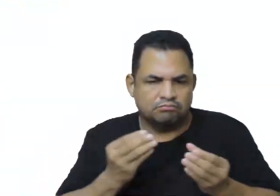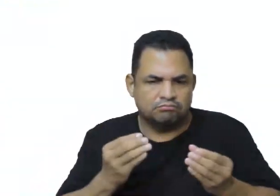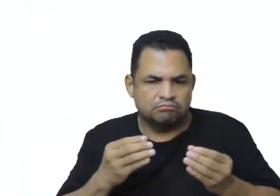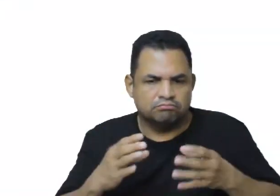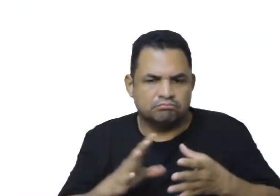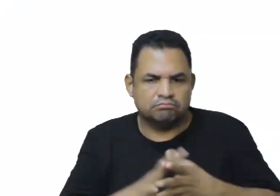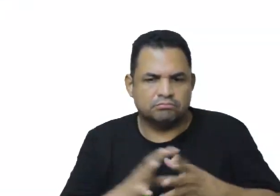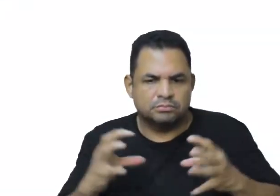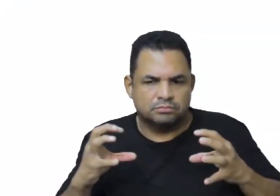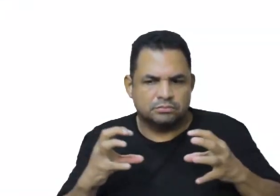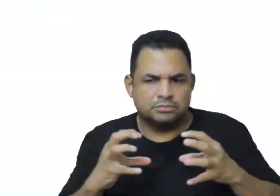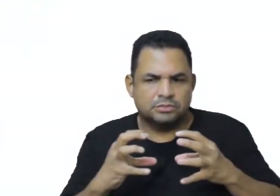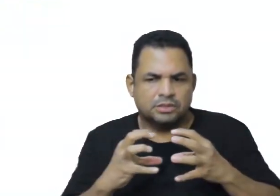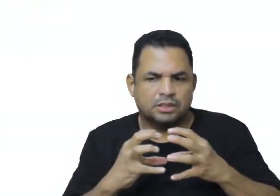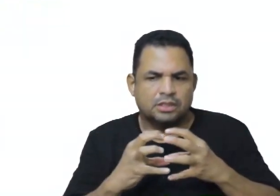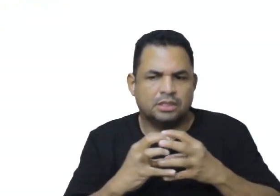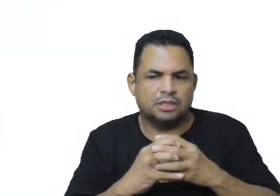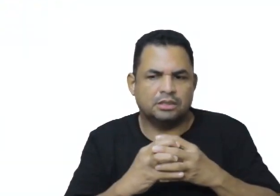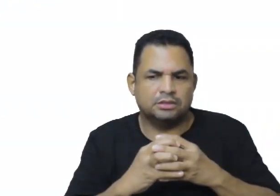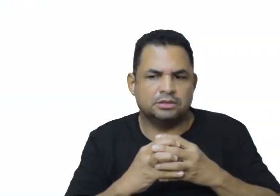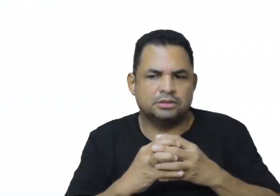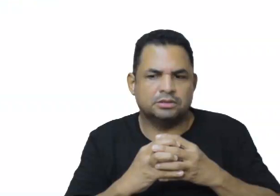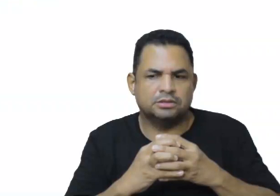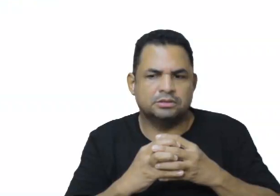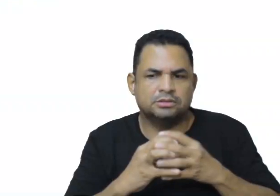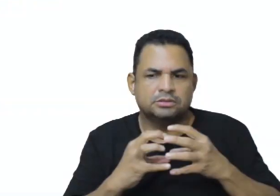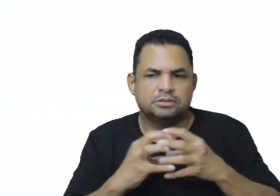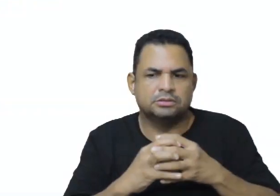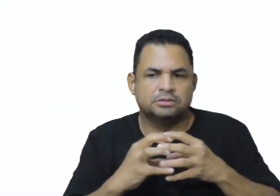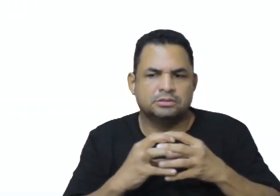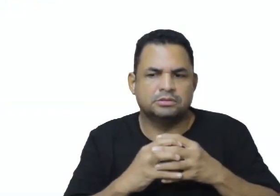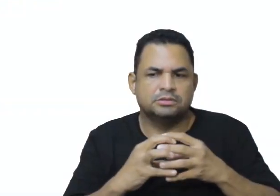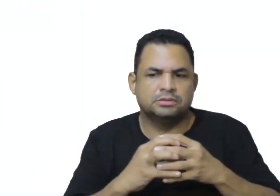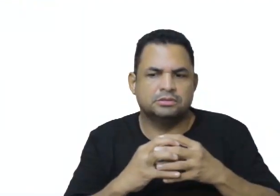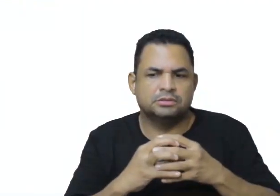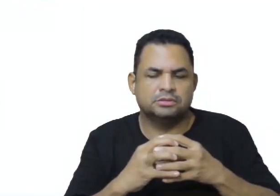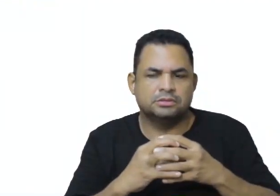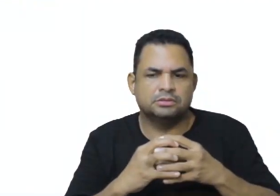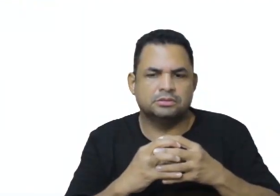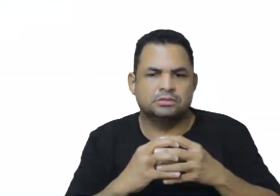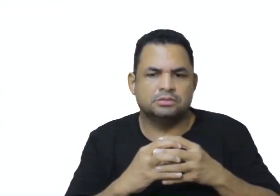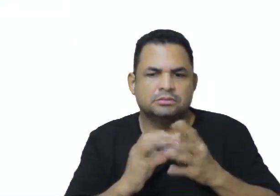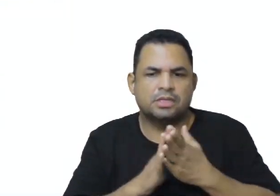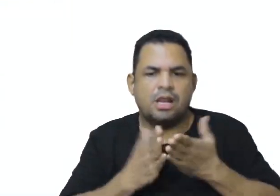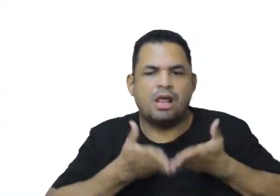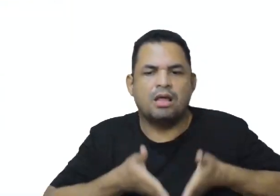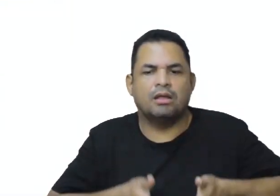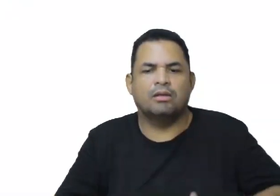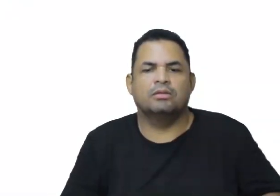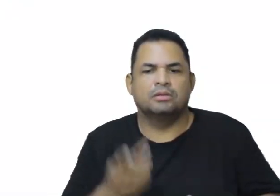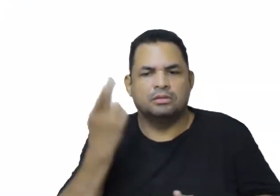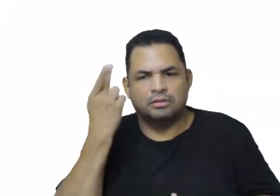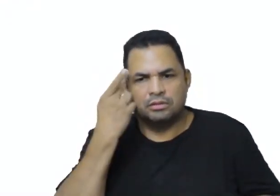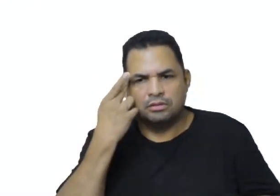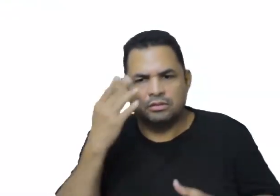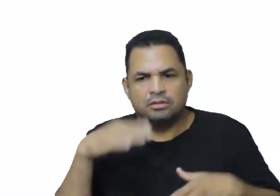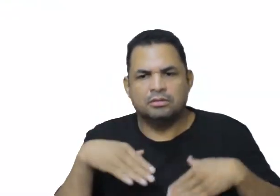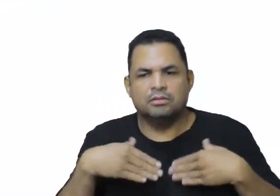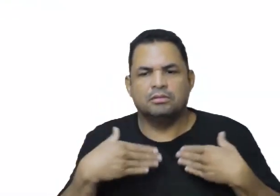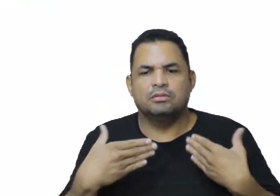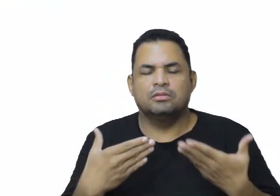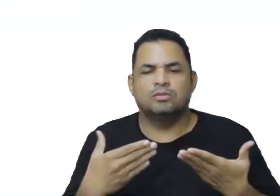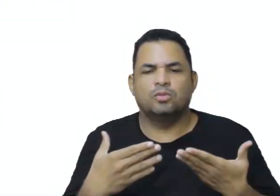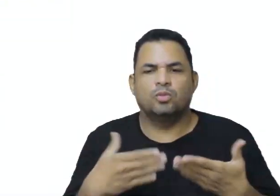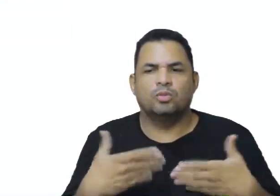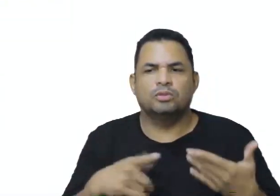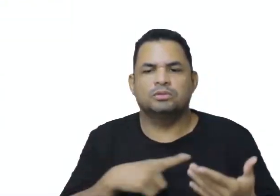uma linguagem assim mais, vamos dizer, técnica, né? O bebê está encaixado para nascer normal. Quando ele tem